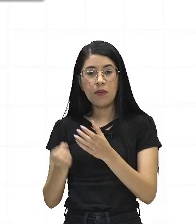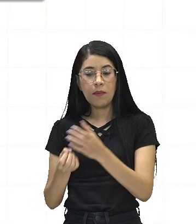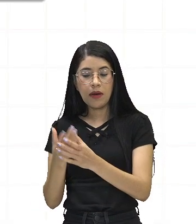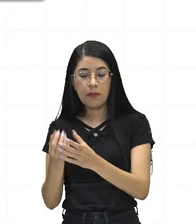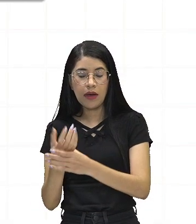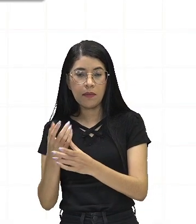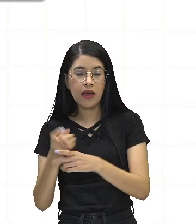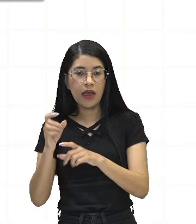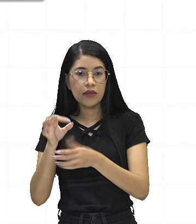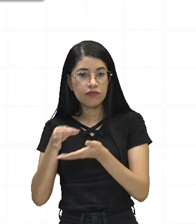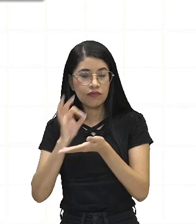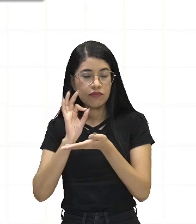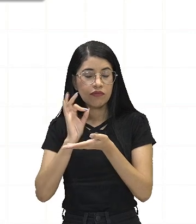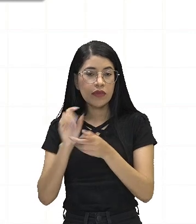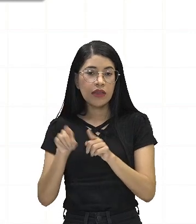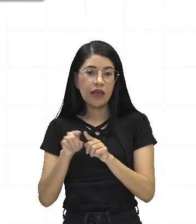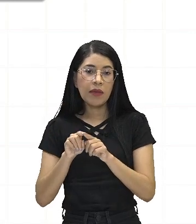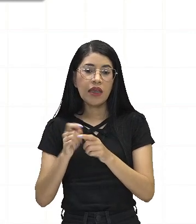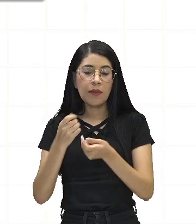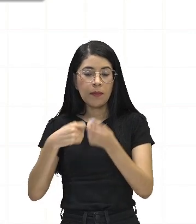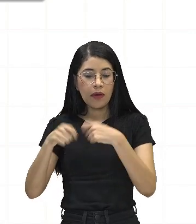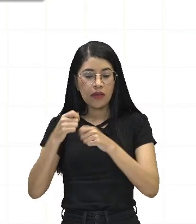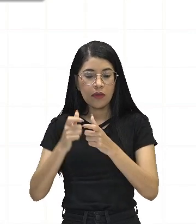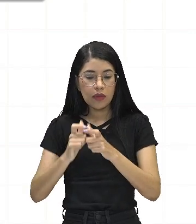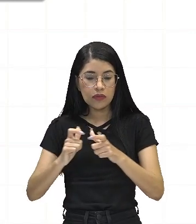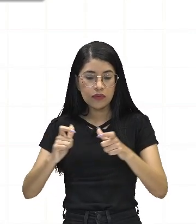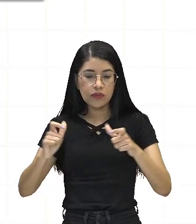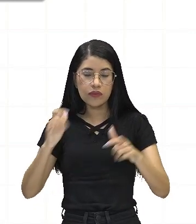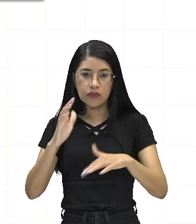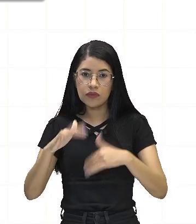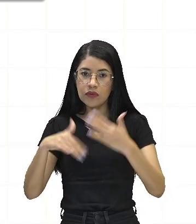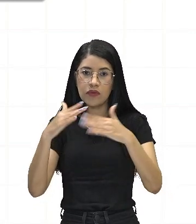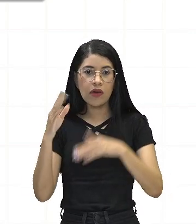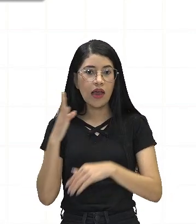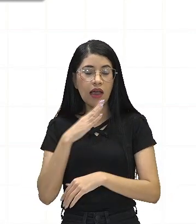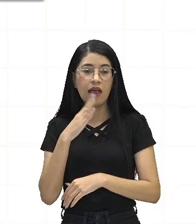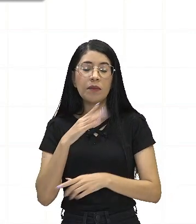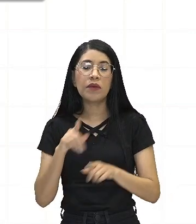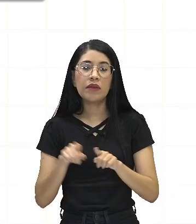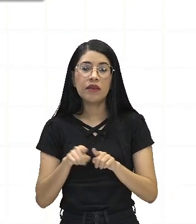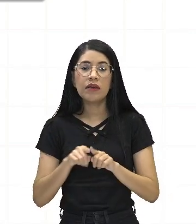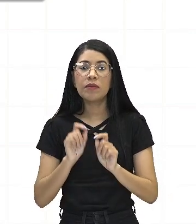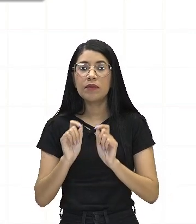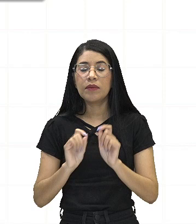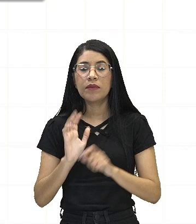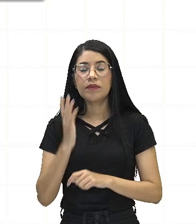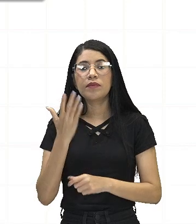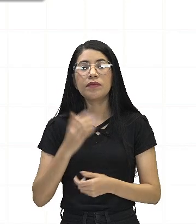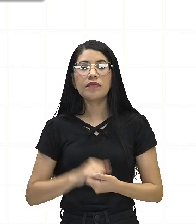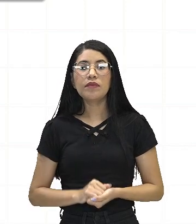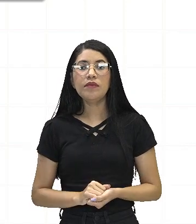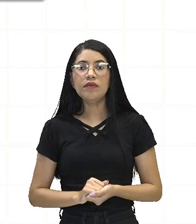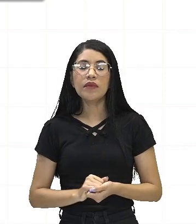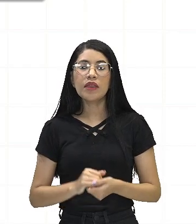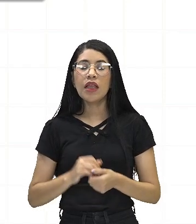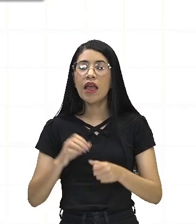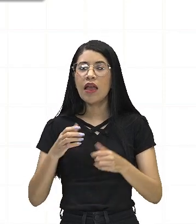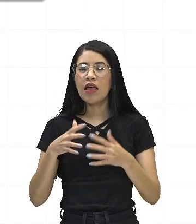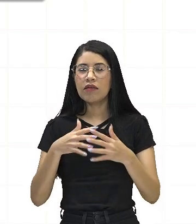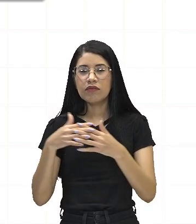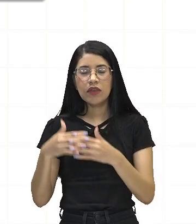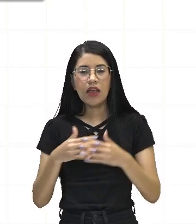item, e também a mão de obra escrava. Esse sistema, gente, ele ficou conhecido como um sistema de plantation, tá bom? Então, se a gente tem